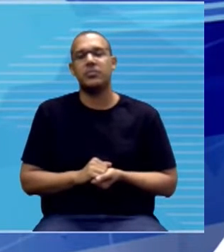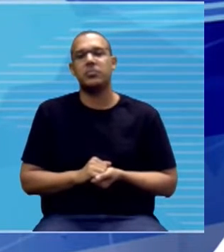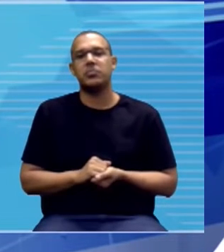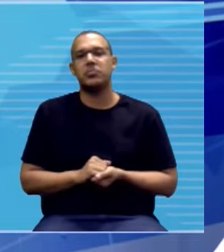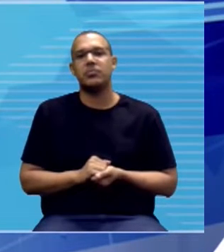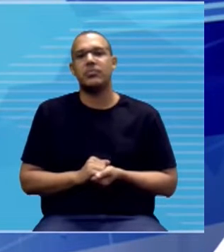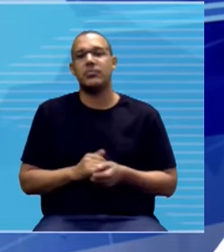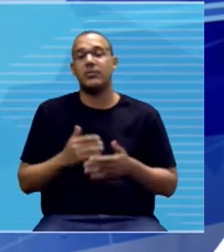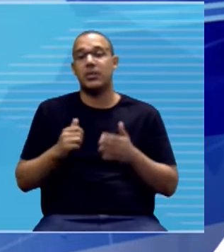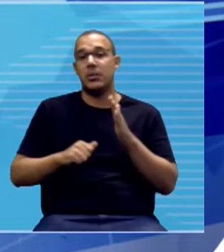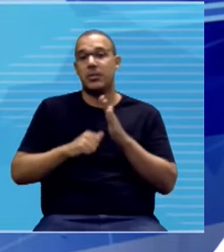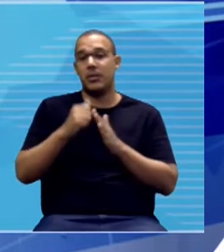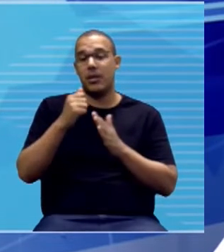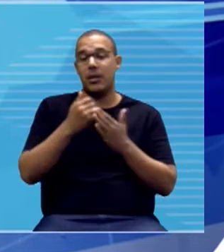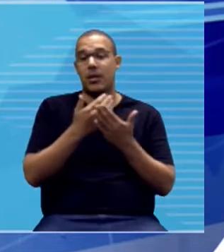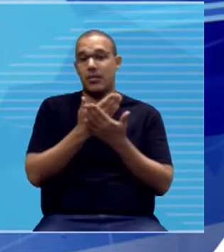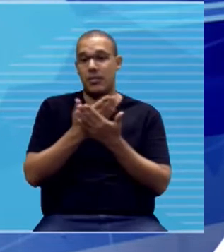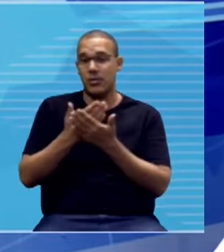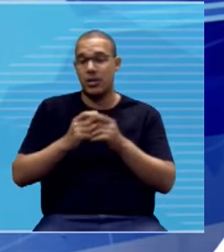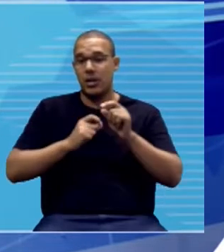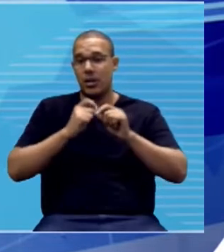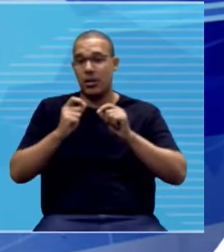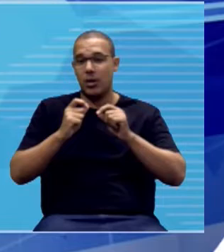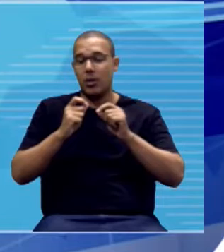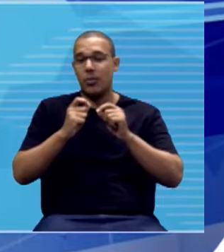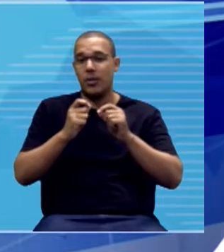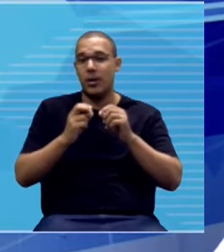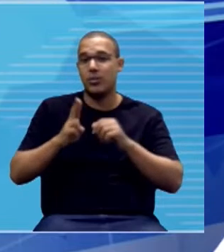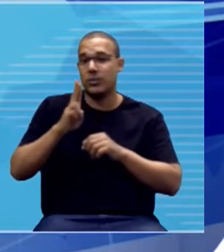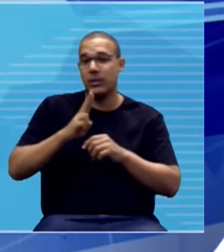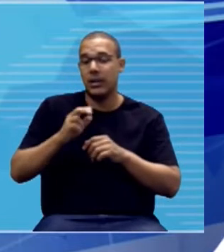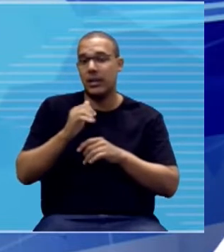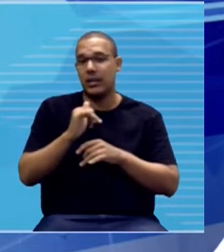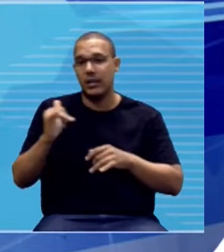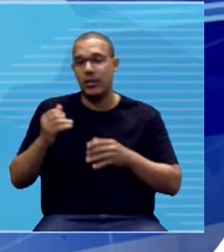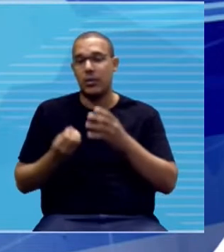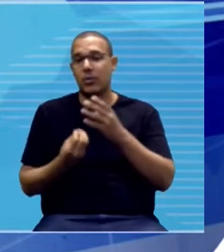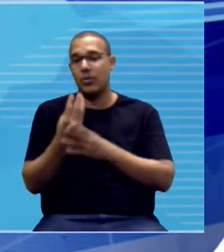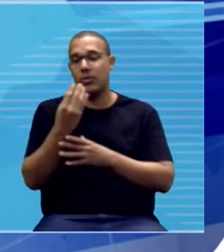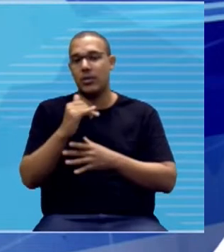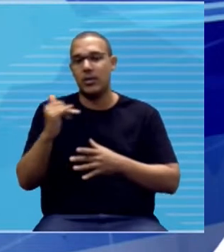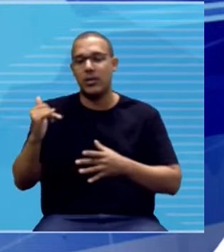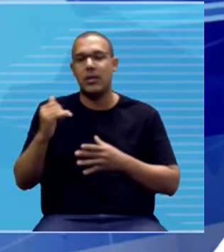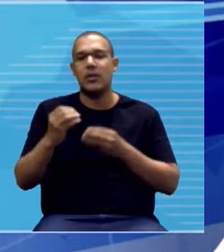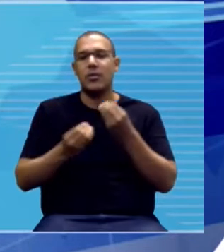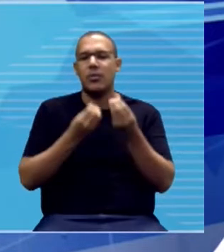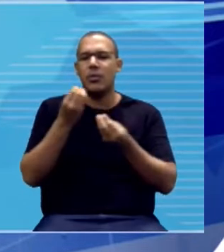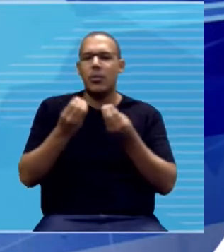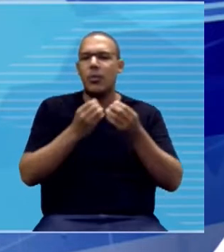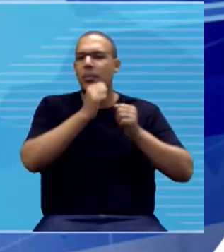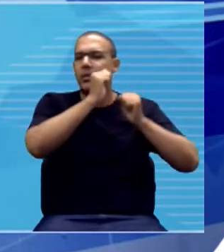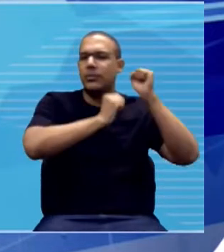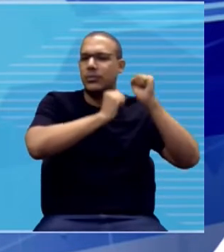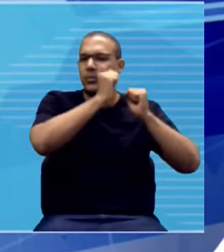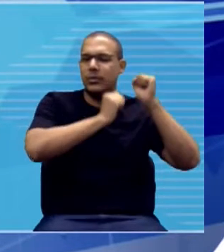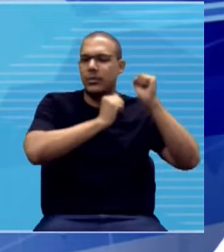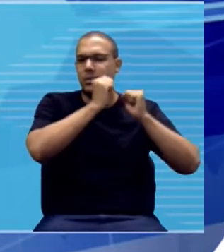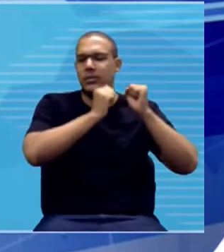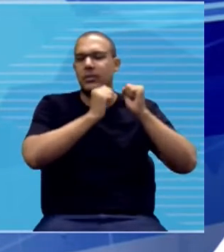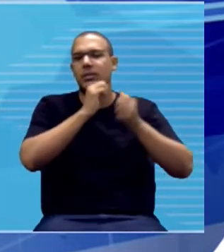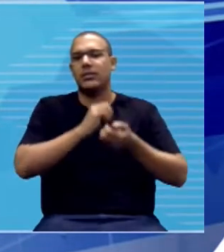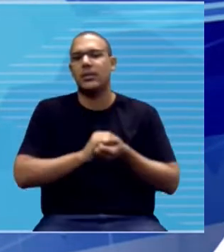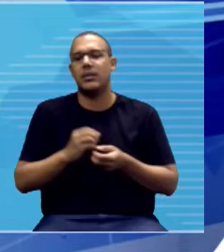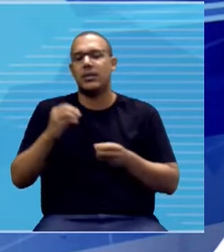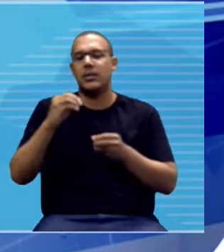na nossa primeira aula, a gente vai falar sobre como é produzida essa energia, como é que funcionam as usinas, como é que isso tudo aplica-se ao